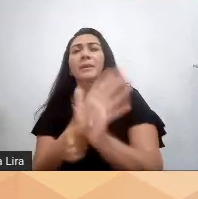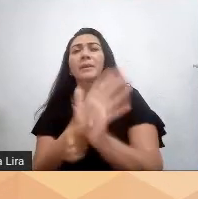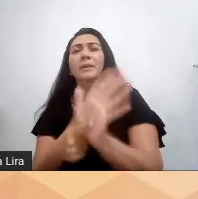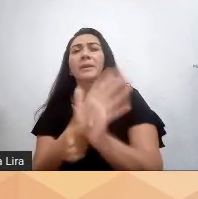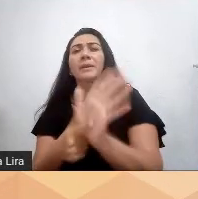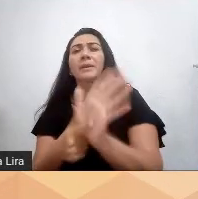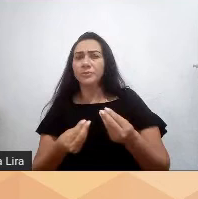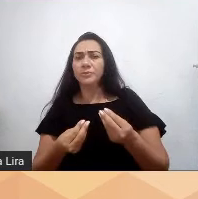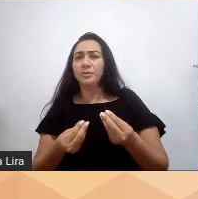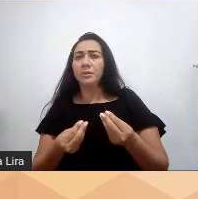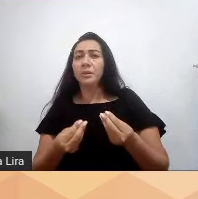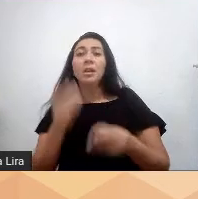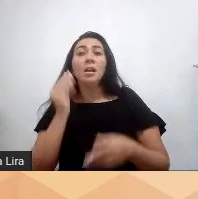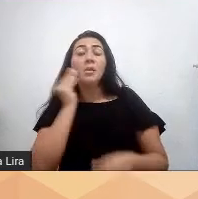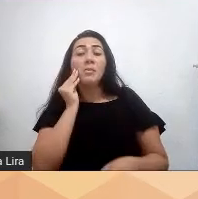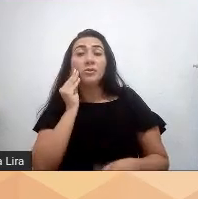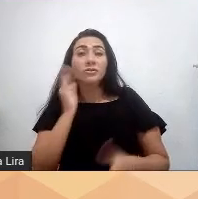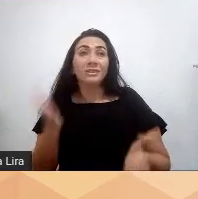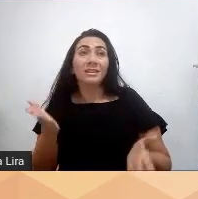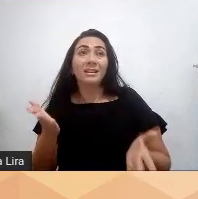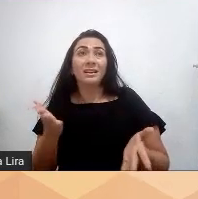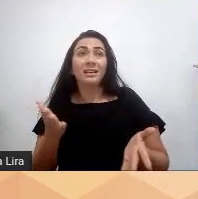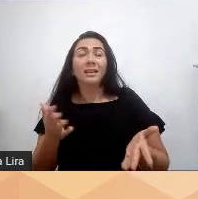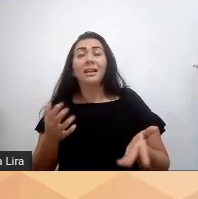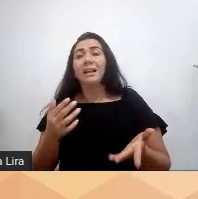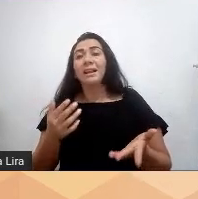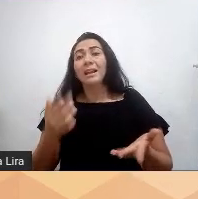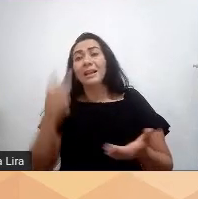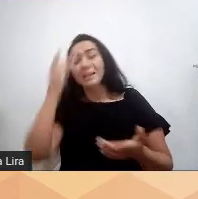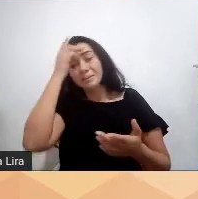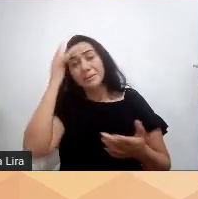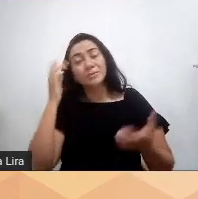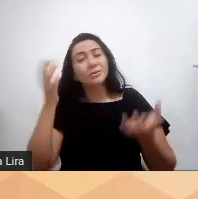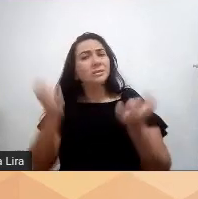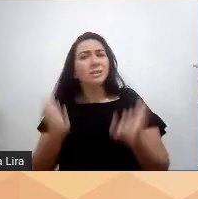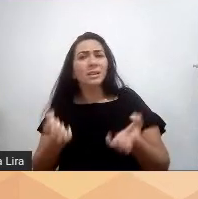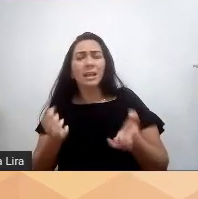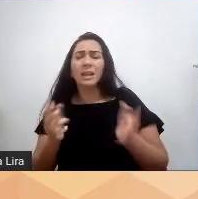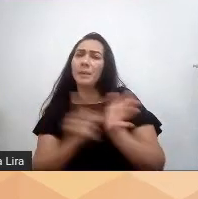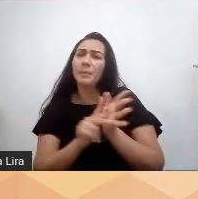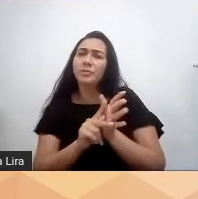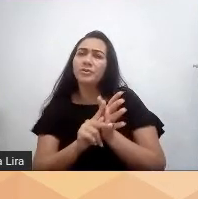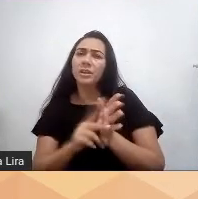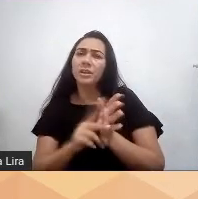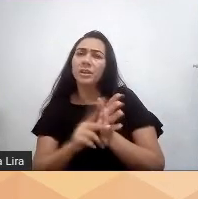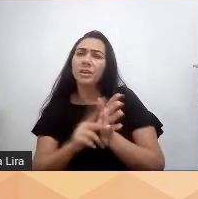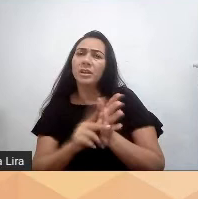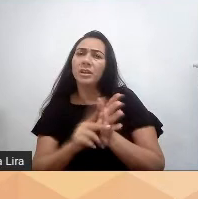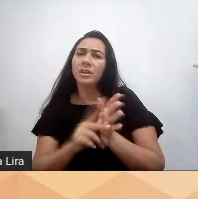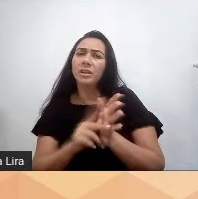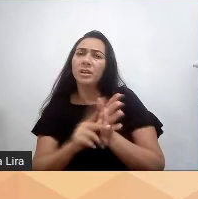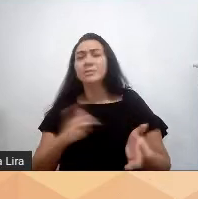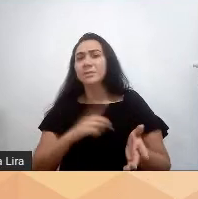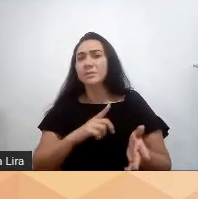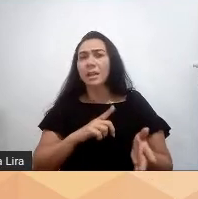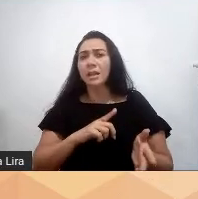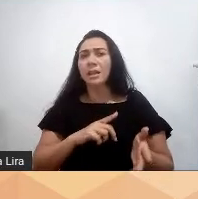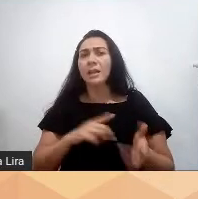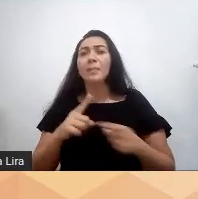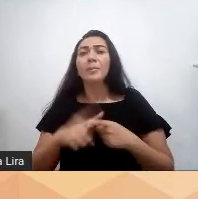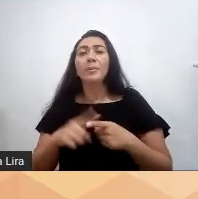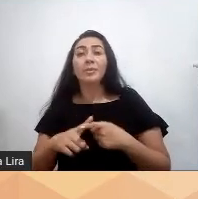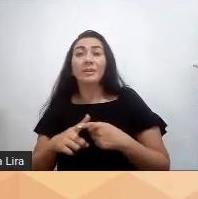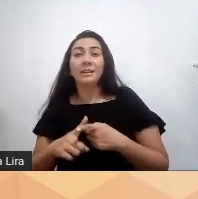E aí eu faço um adendo, porque esse convite, né, de eu estar fazendo essa palestra